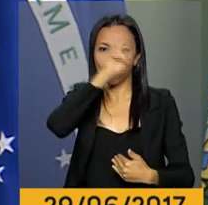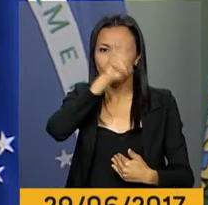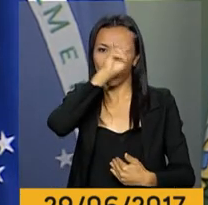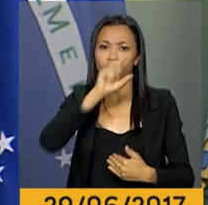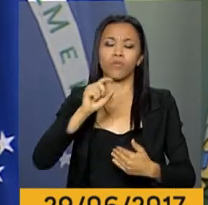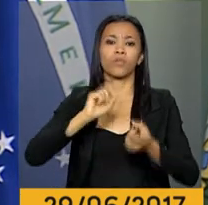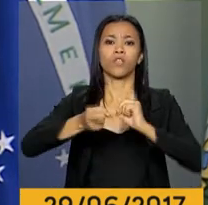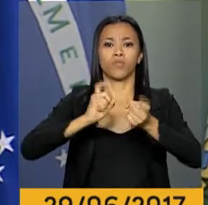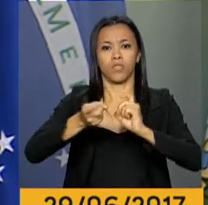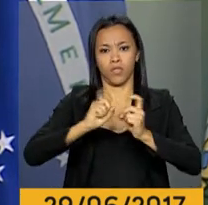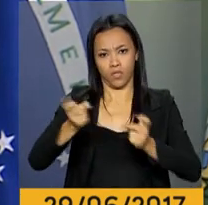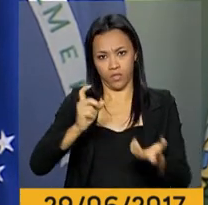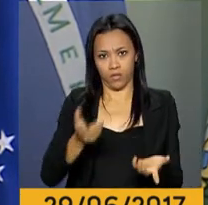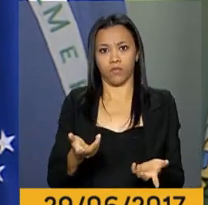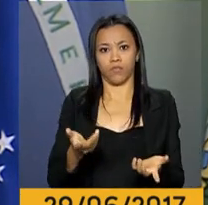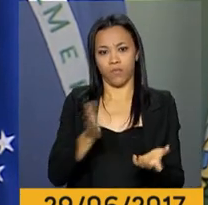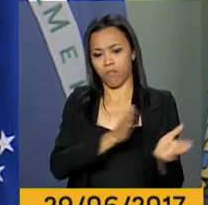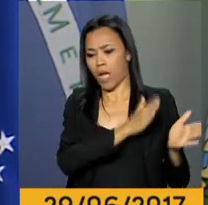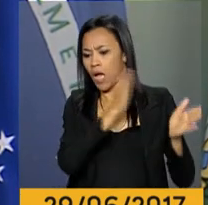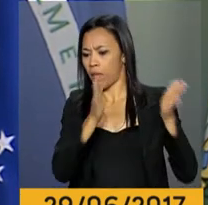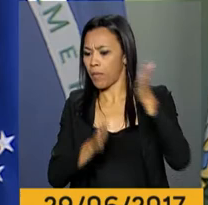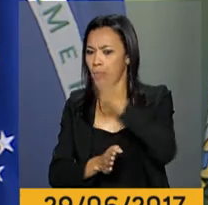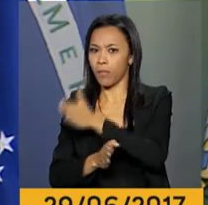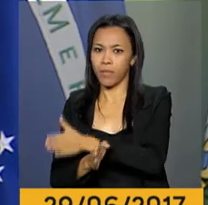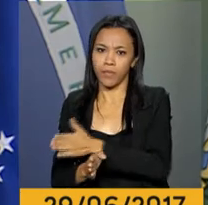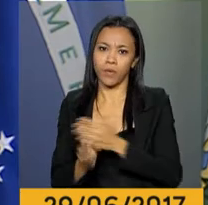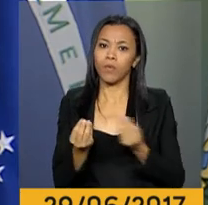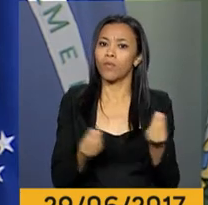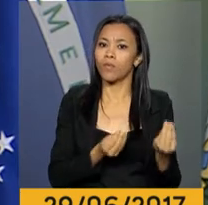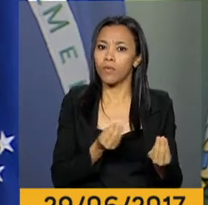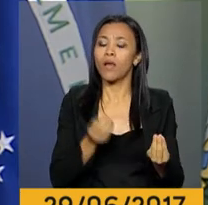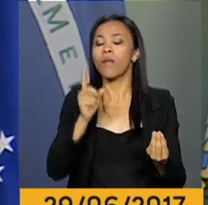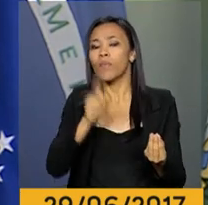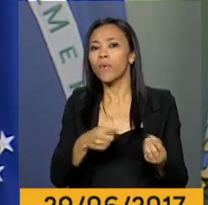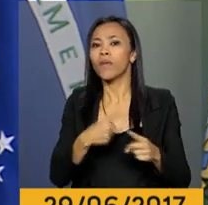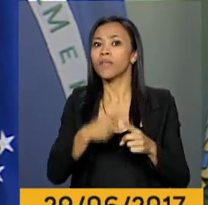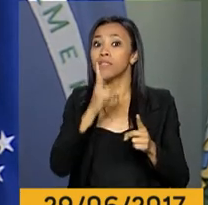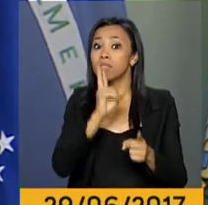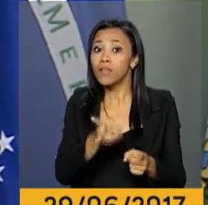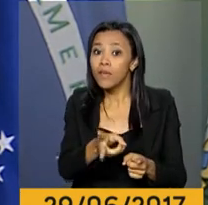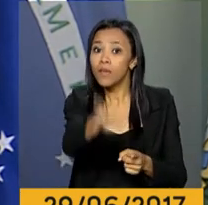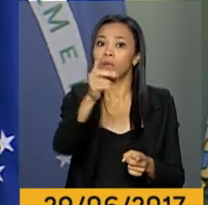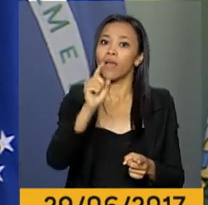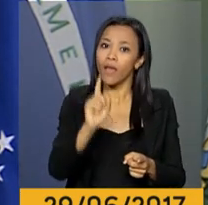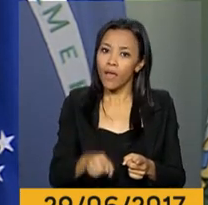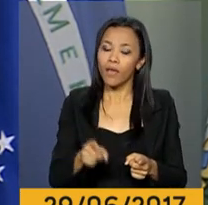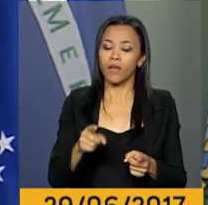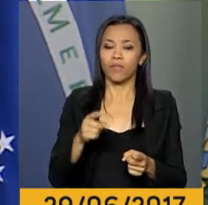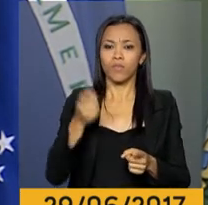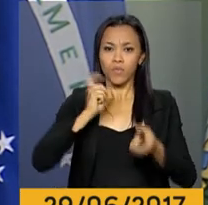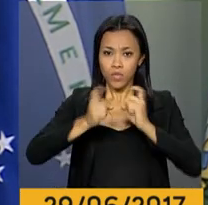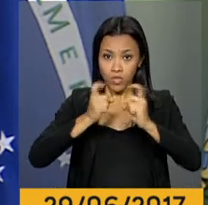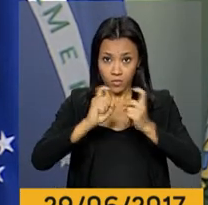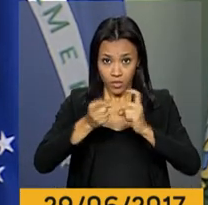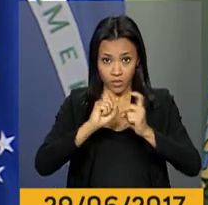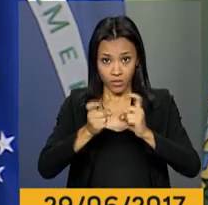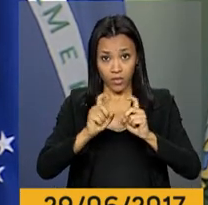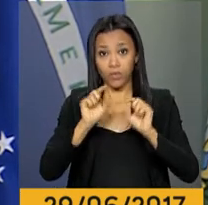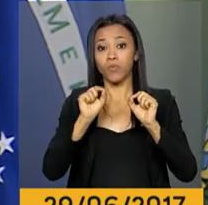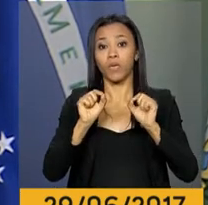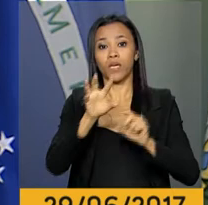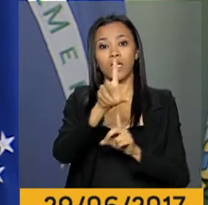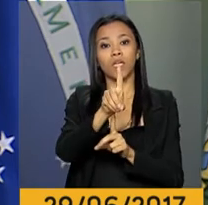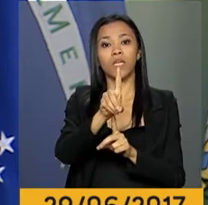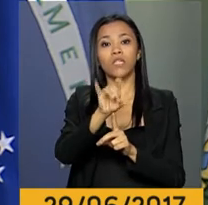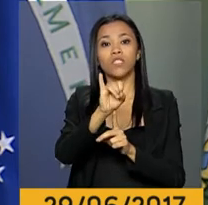sempre foi uma administração direta e indireta